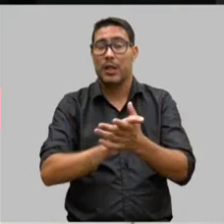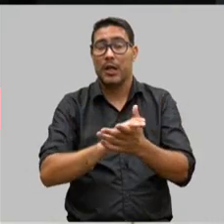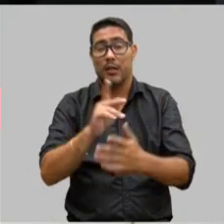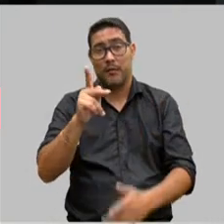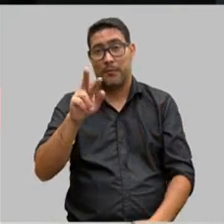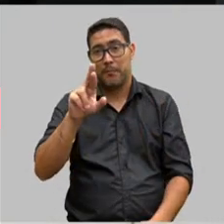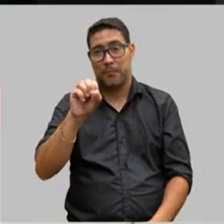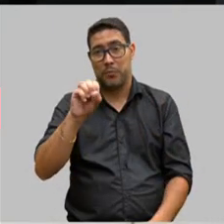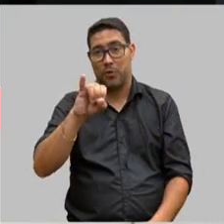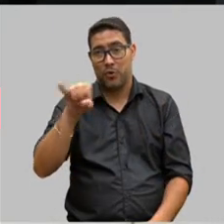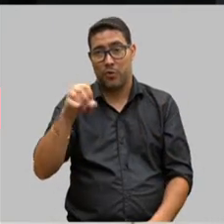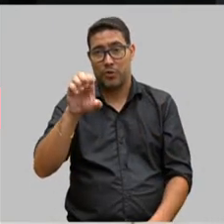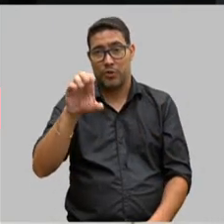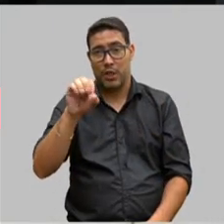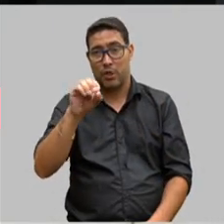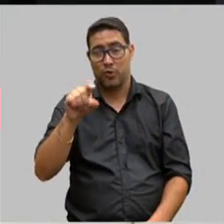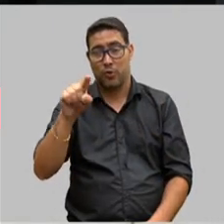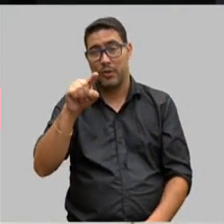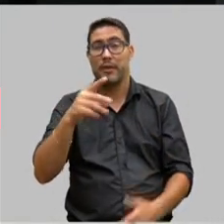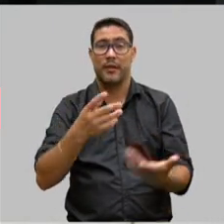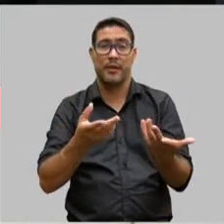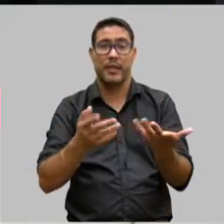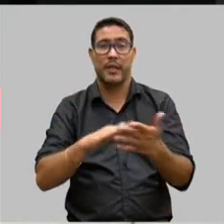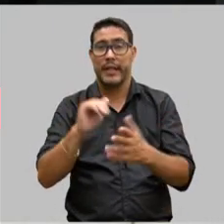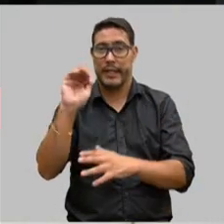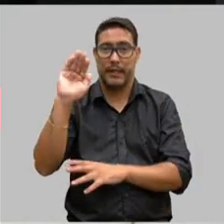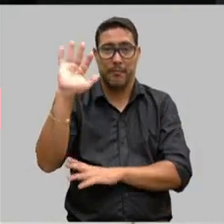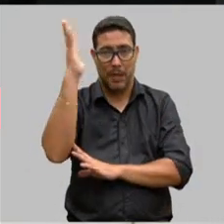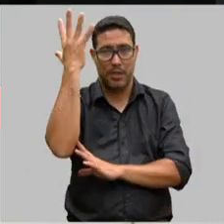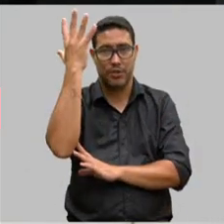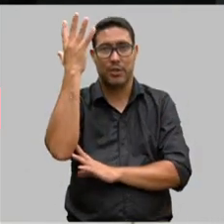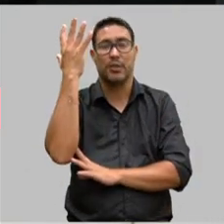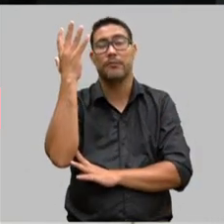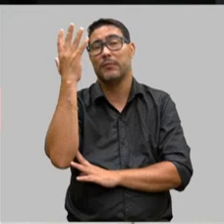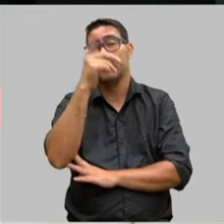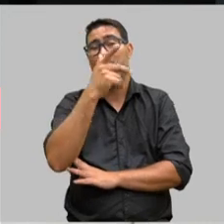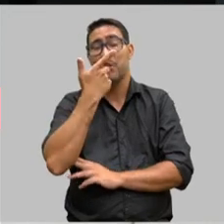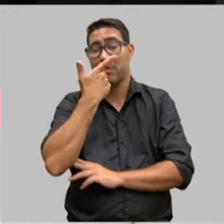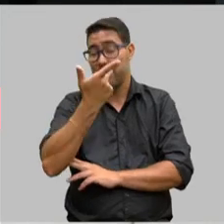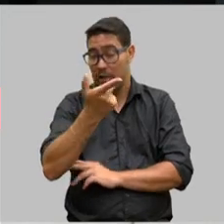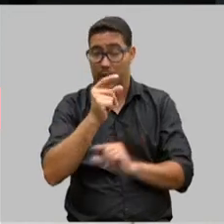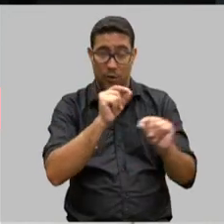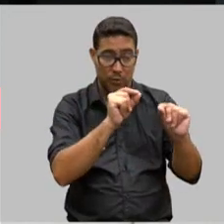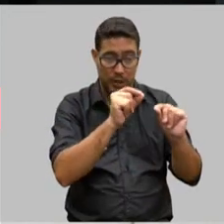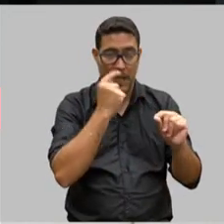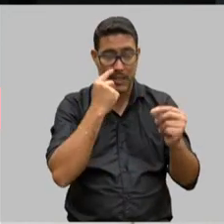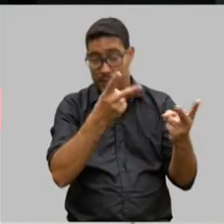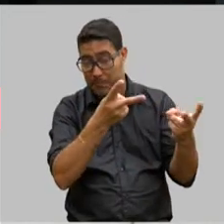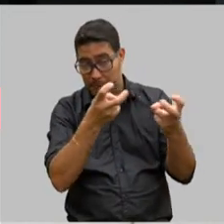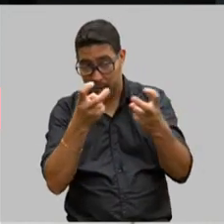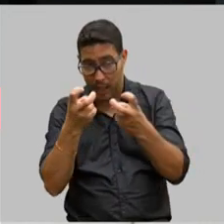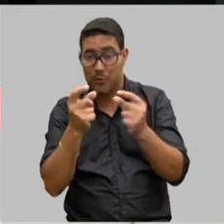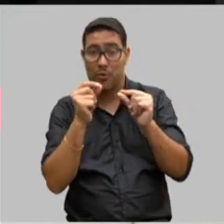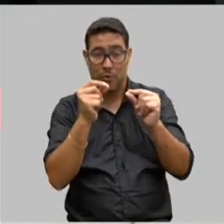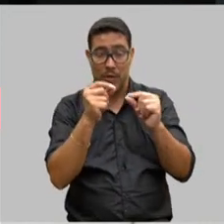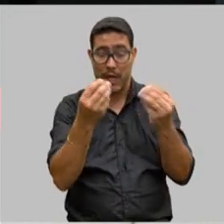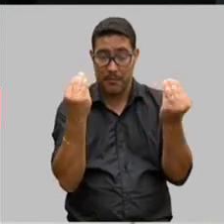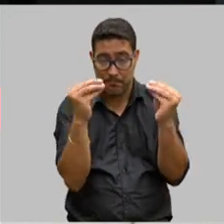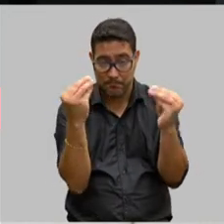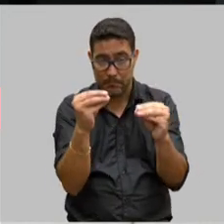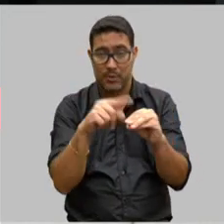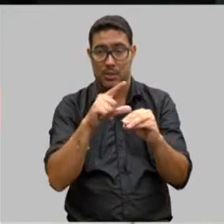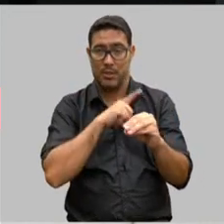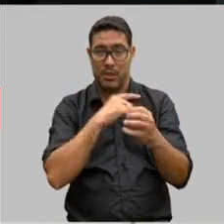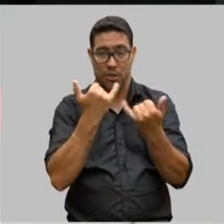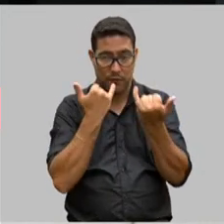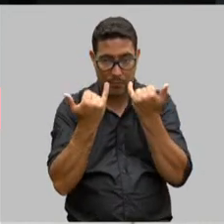Gerais. Até agora, eu falei sobre o que é observado, o que é registrado e a gente tem de informação. A partir